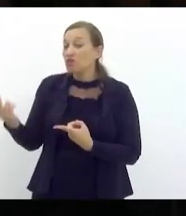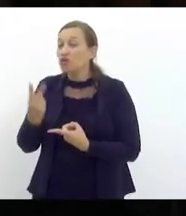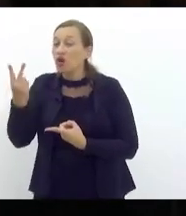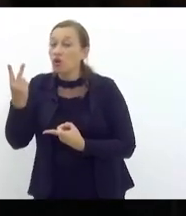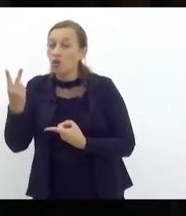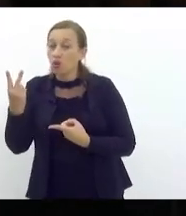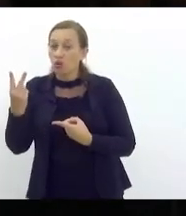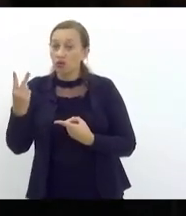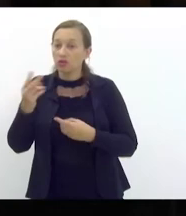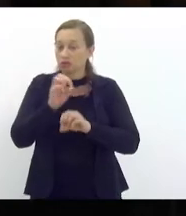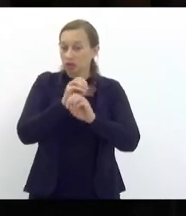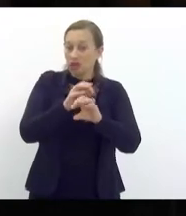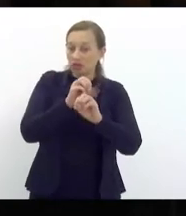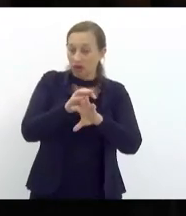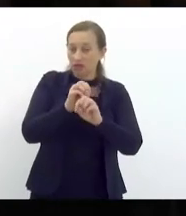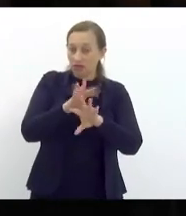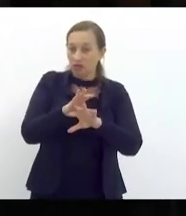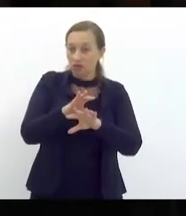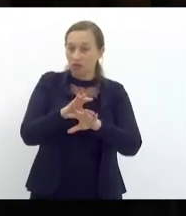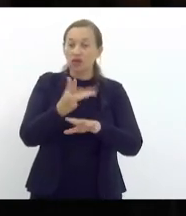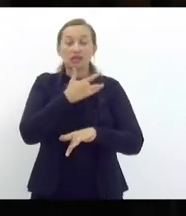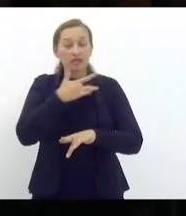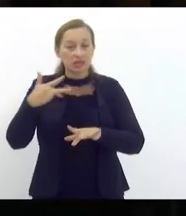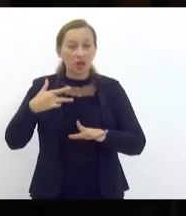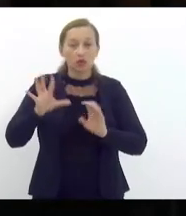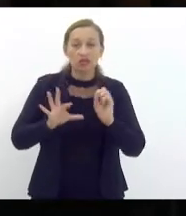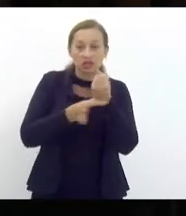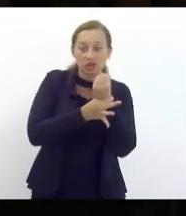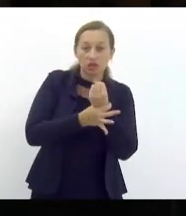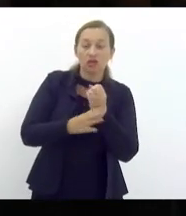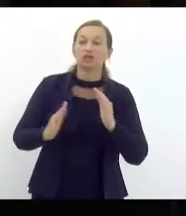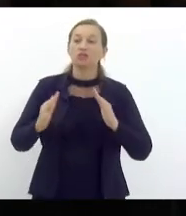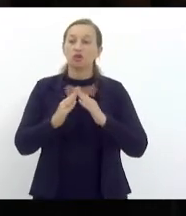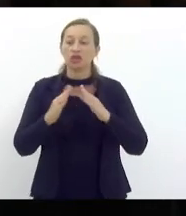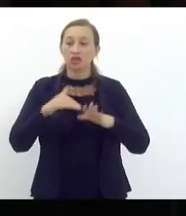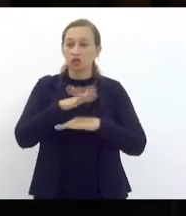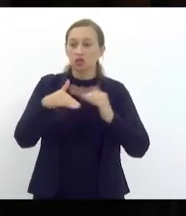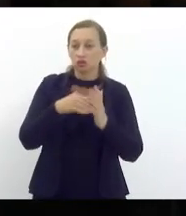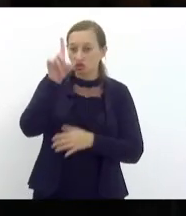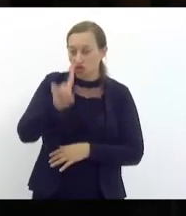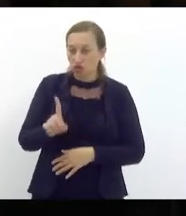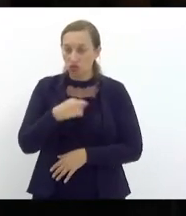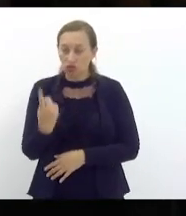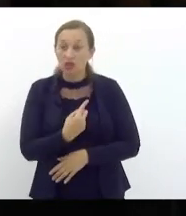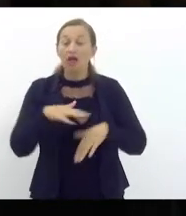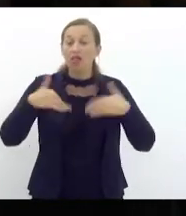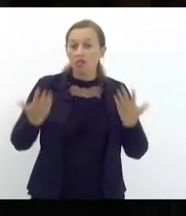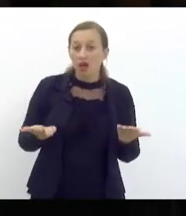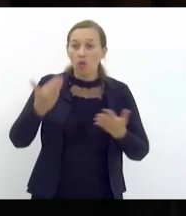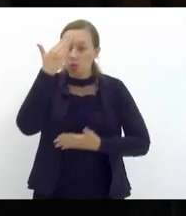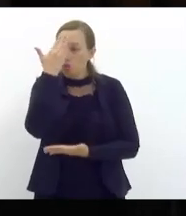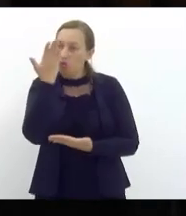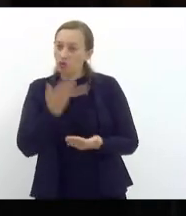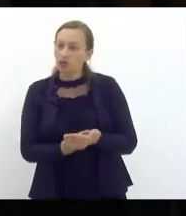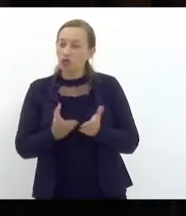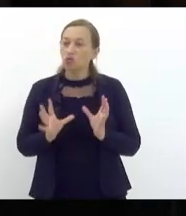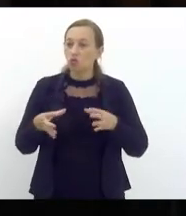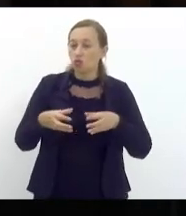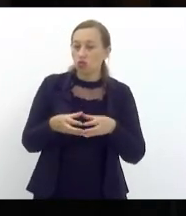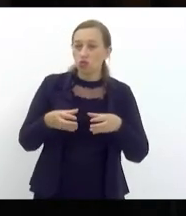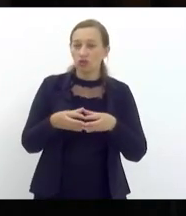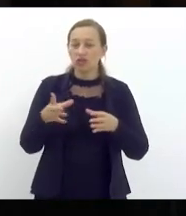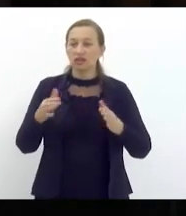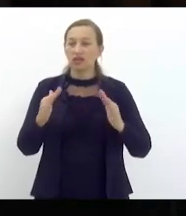interfere na vida do povo que é educação que é saúde que é segurança que é moradia em todos os nossos direitos então eu confio no conjunto dessa casa